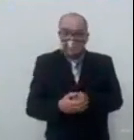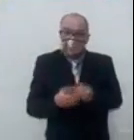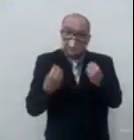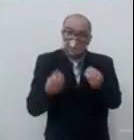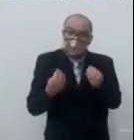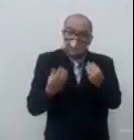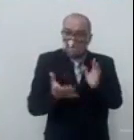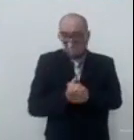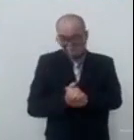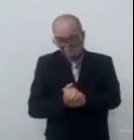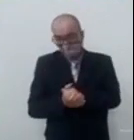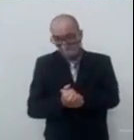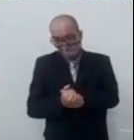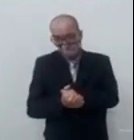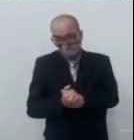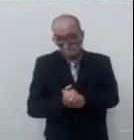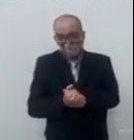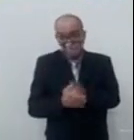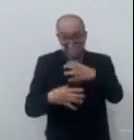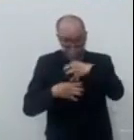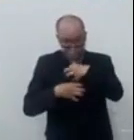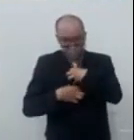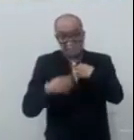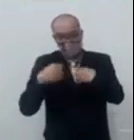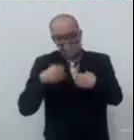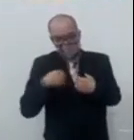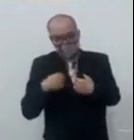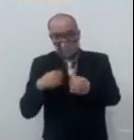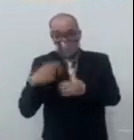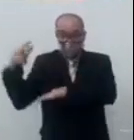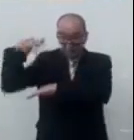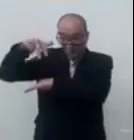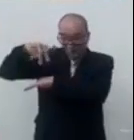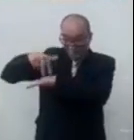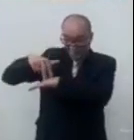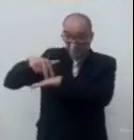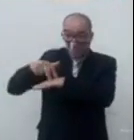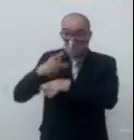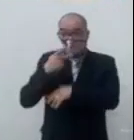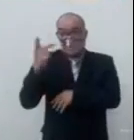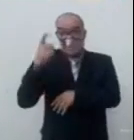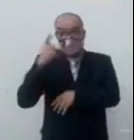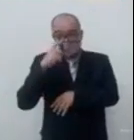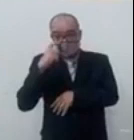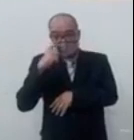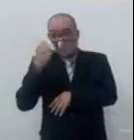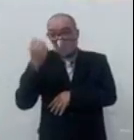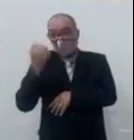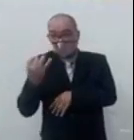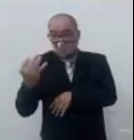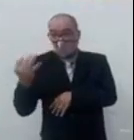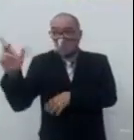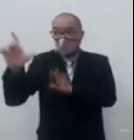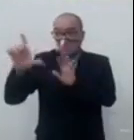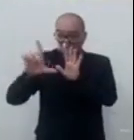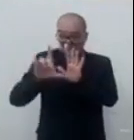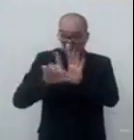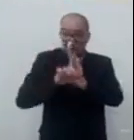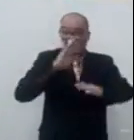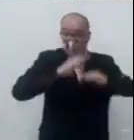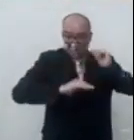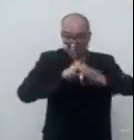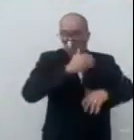Então, é por esse motivo que eu estou aqui parabenizando o prefeito quanto à RGA dos